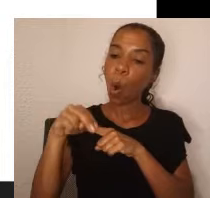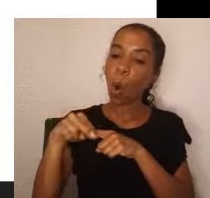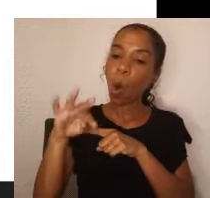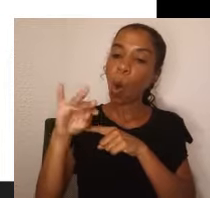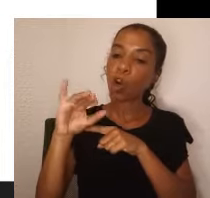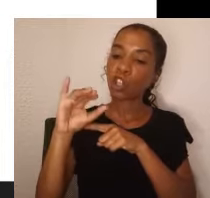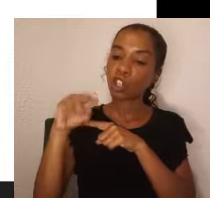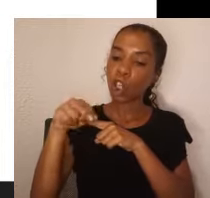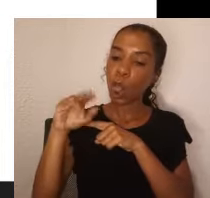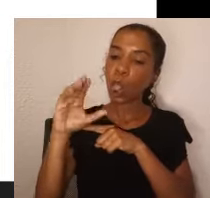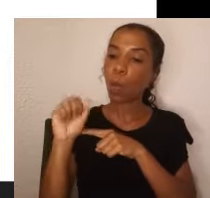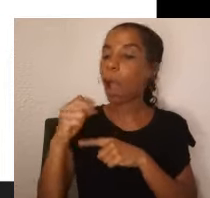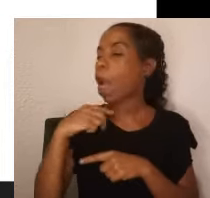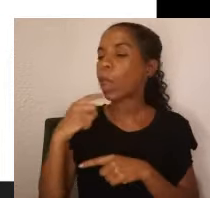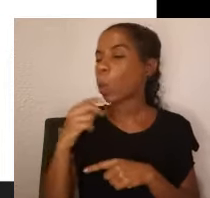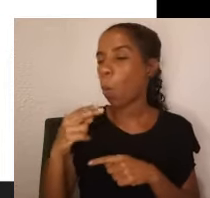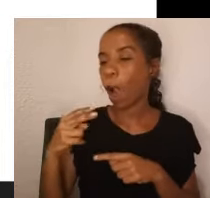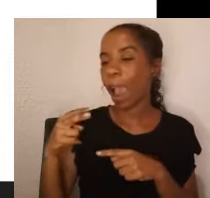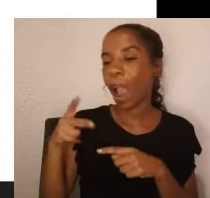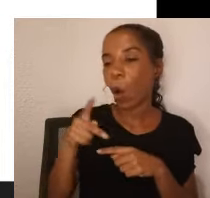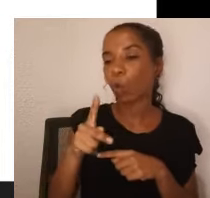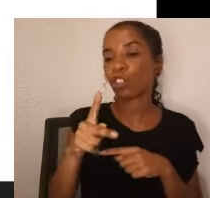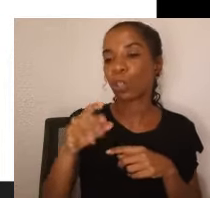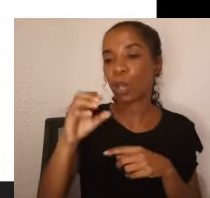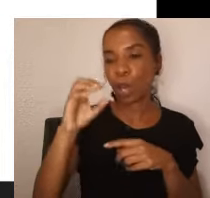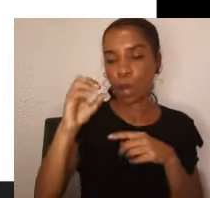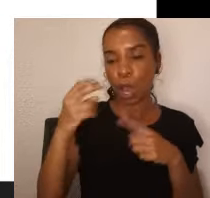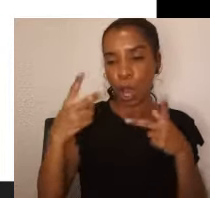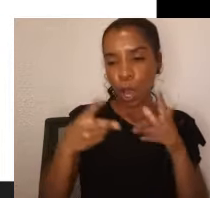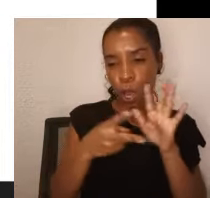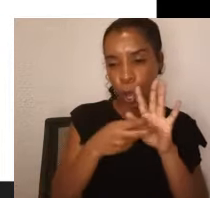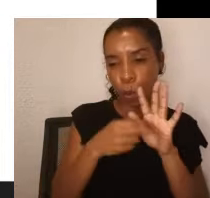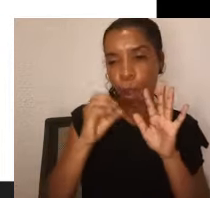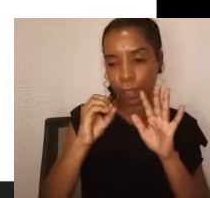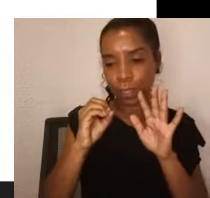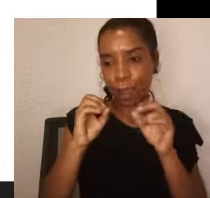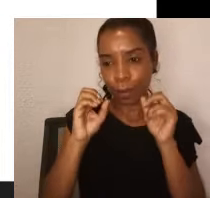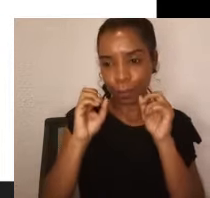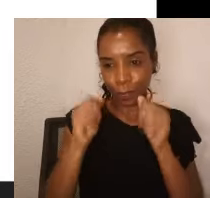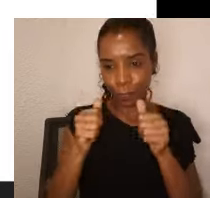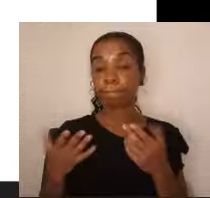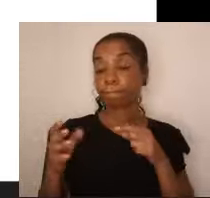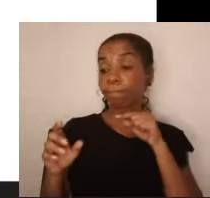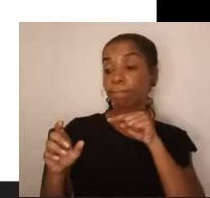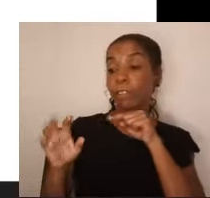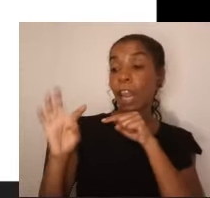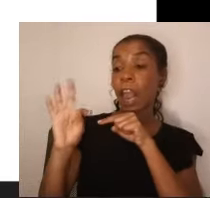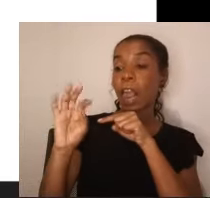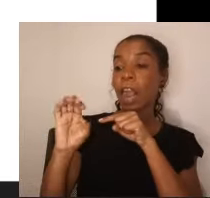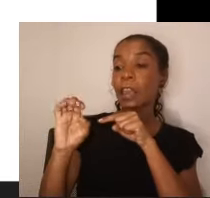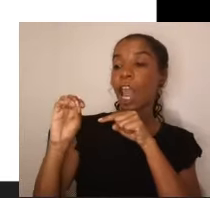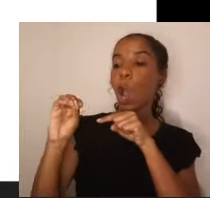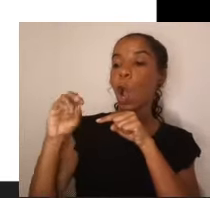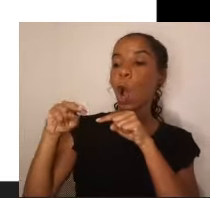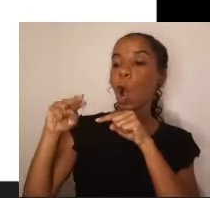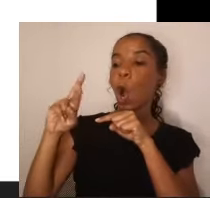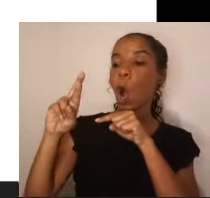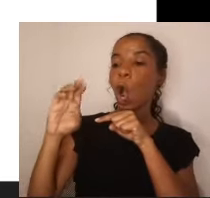contínua, em x igual a zero. Este teorema aqui, ele vai ser